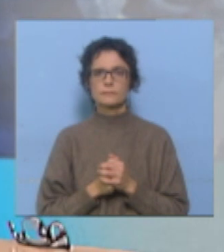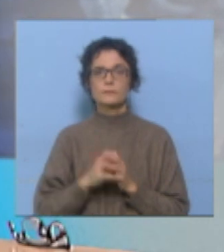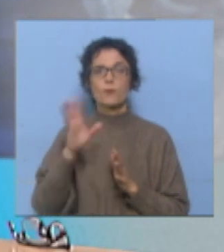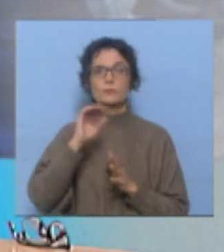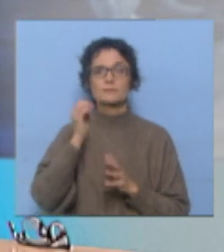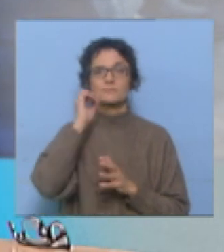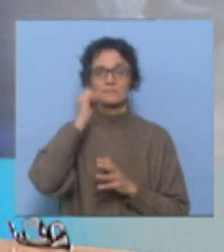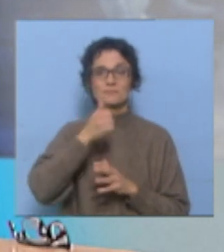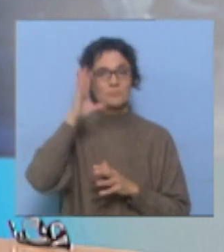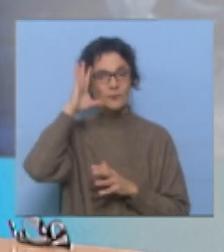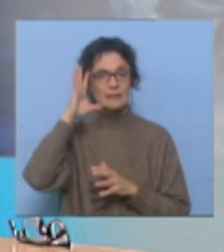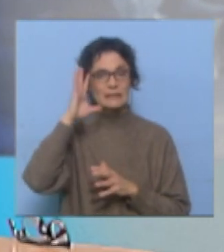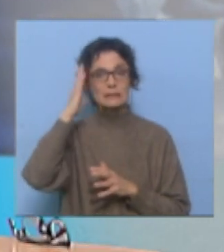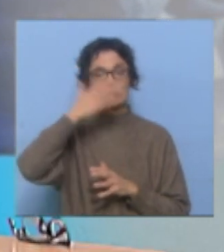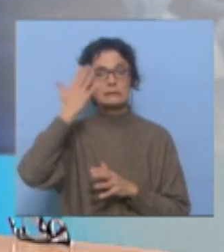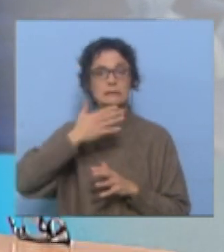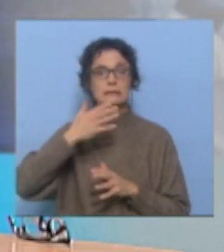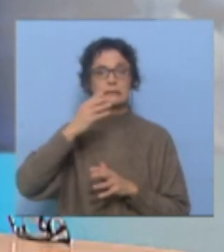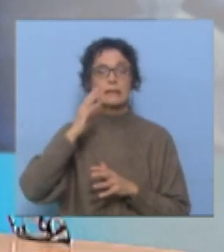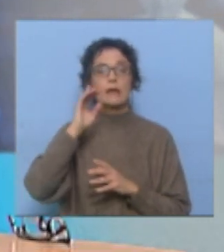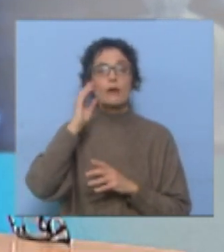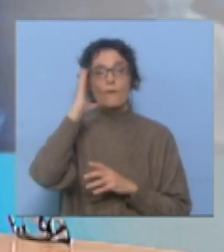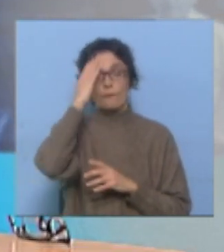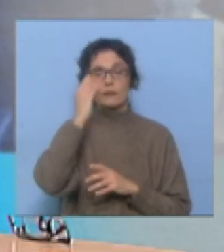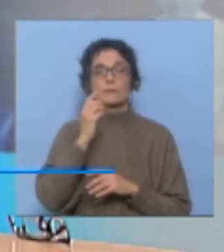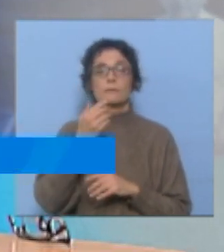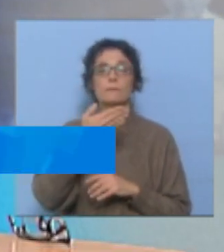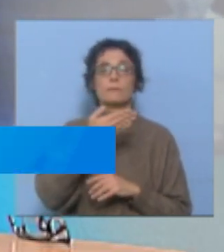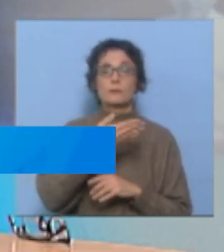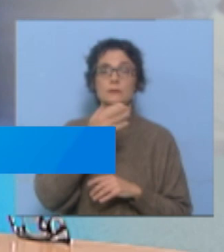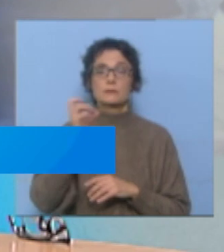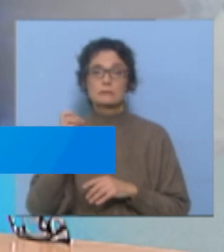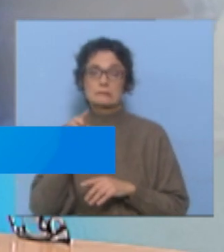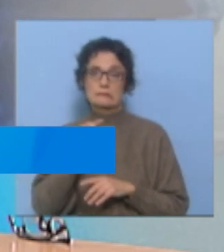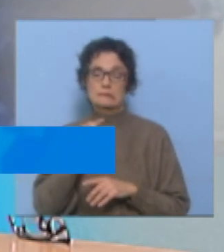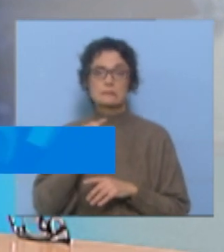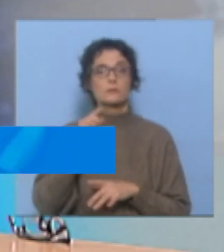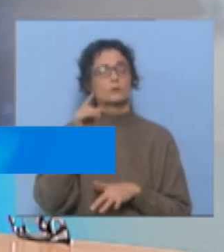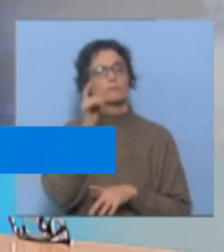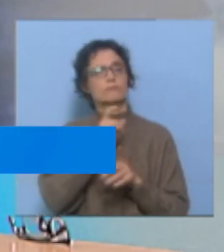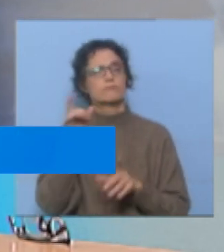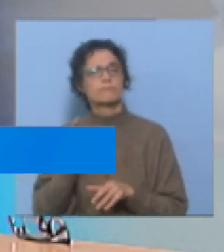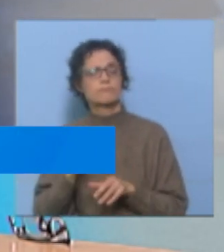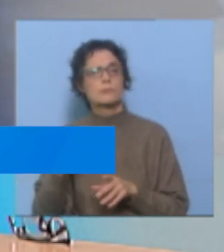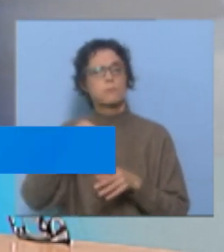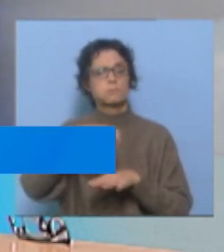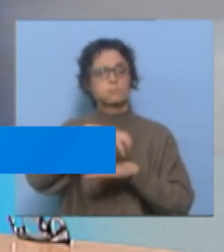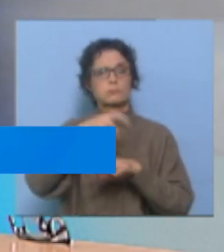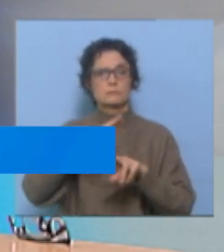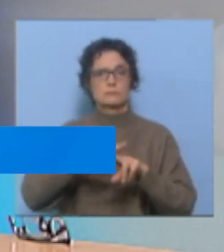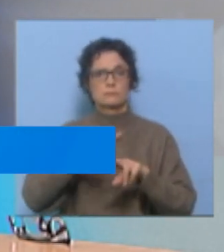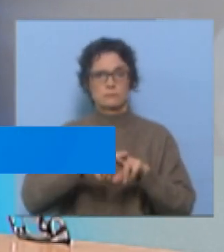Olá, muito boa tarde. Nos dias 7 e 8 de fevereiro, mulheres e homens que apostam no acompanhamento dos reclusos e na sua reintegração